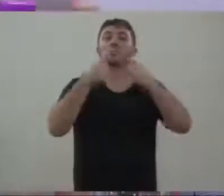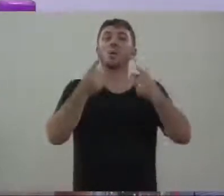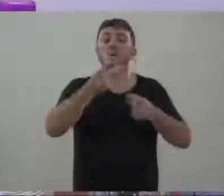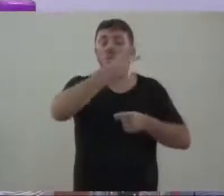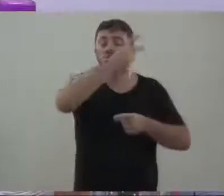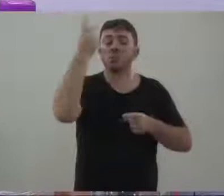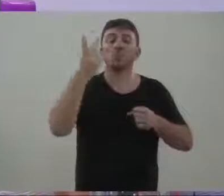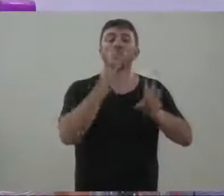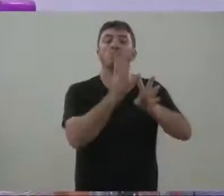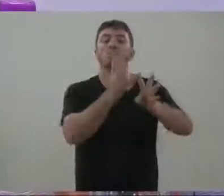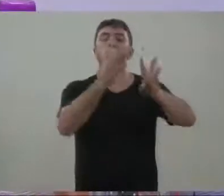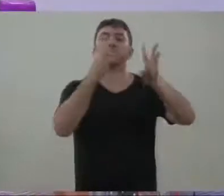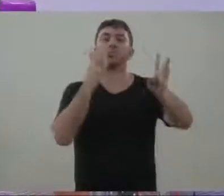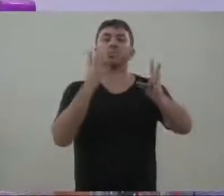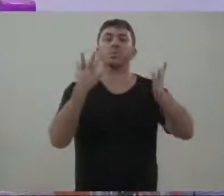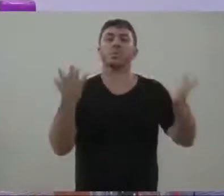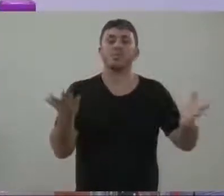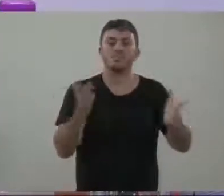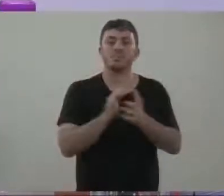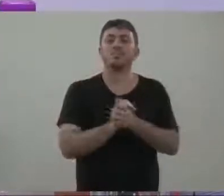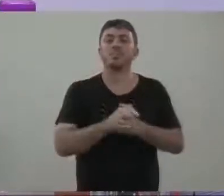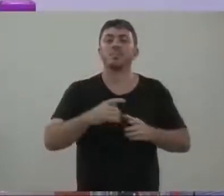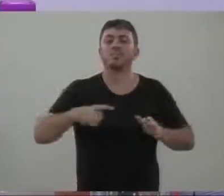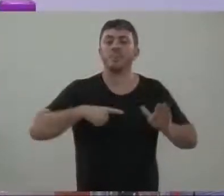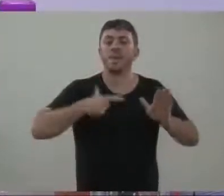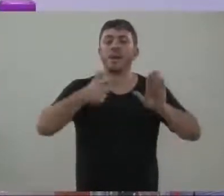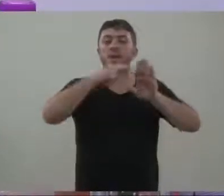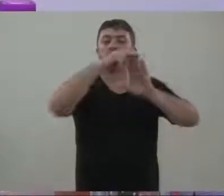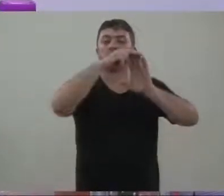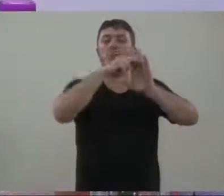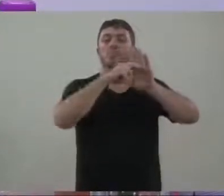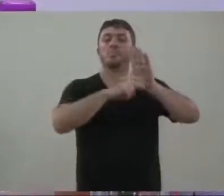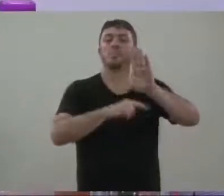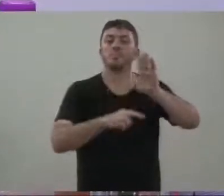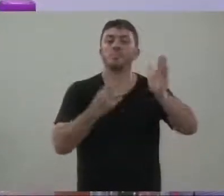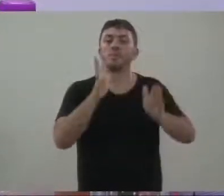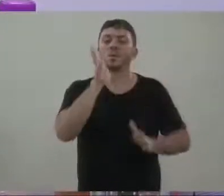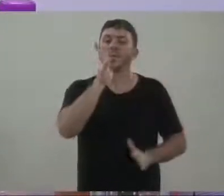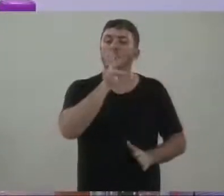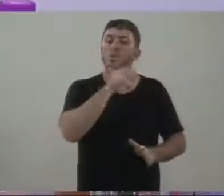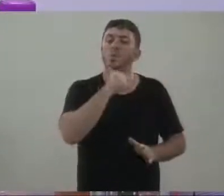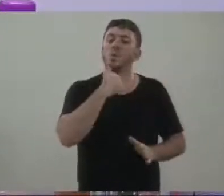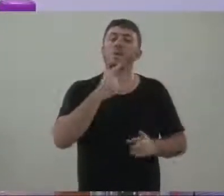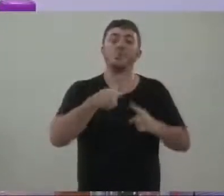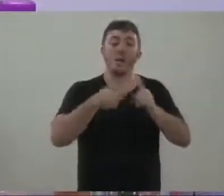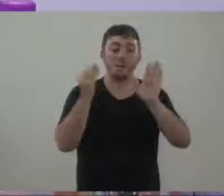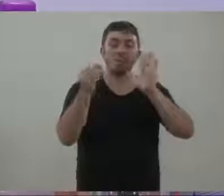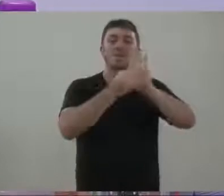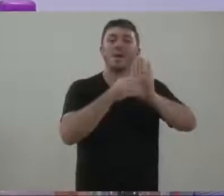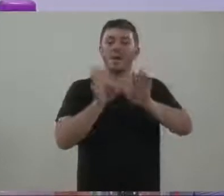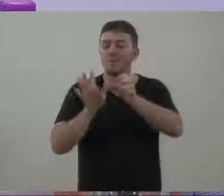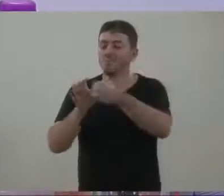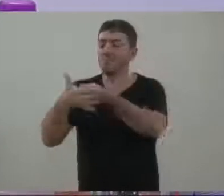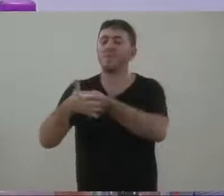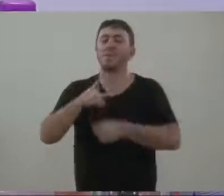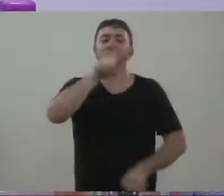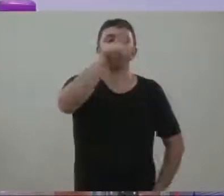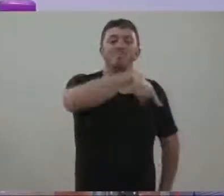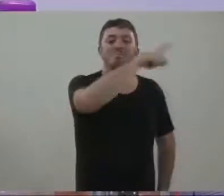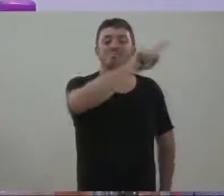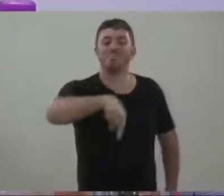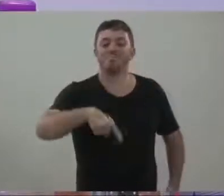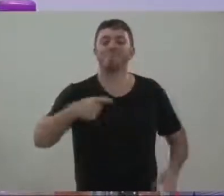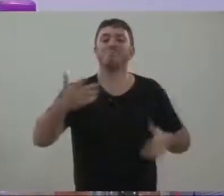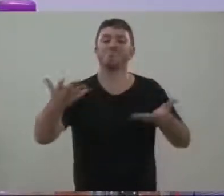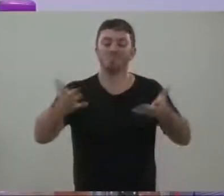caso de urgência. Senão vai ser aquele critério, todas as cirurgias assim, que foram marcadas e foram canceladas durante a epidemia. E assim, a gente